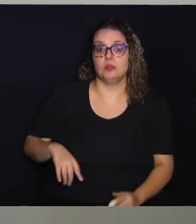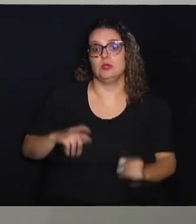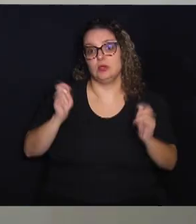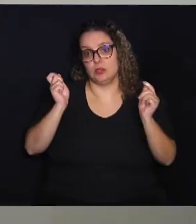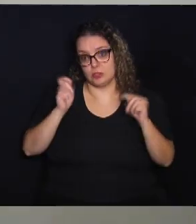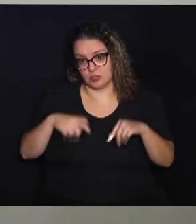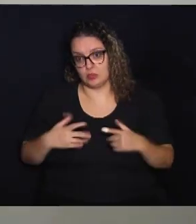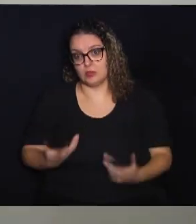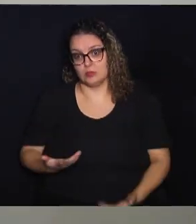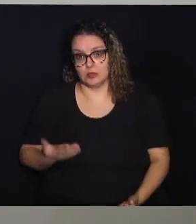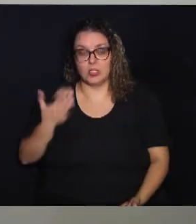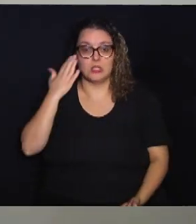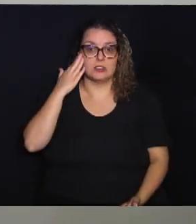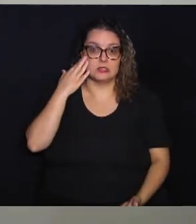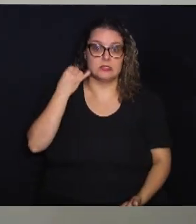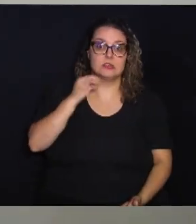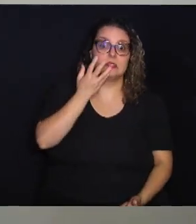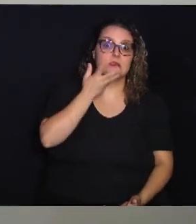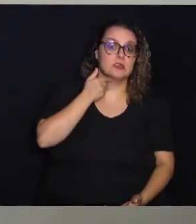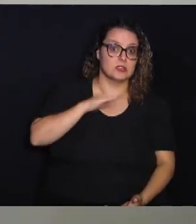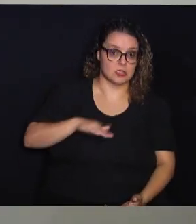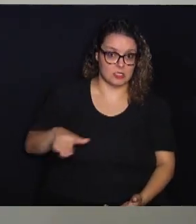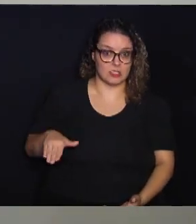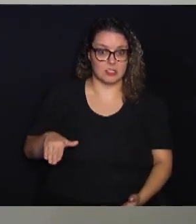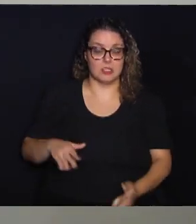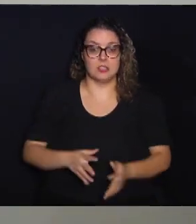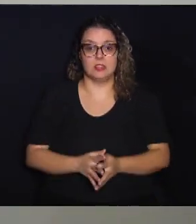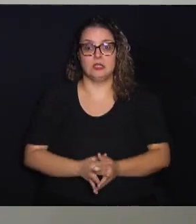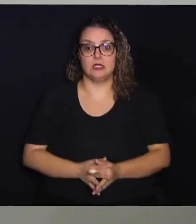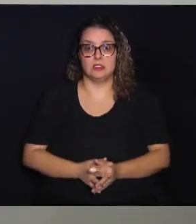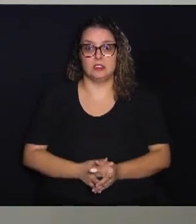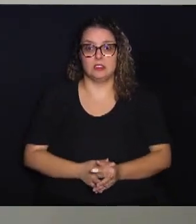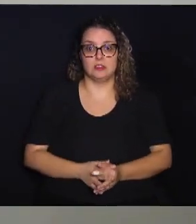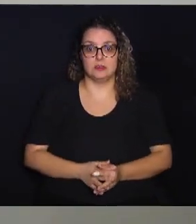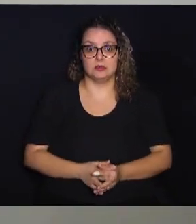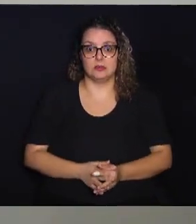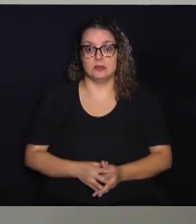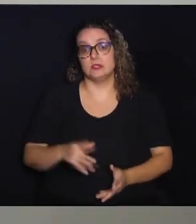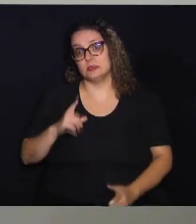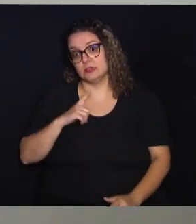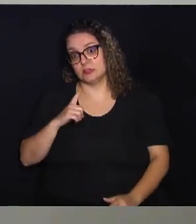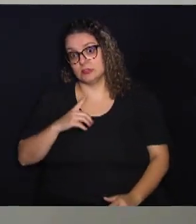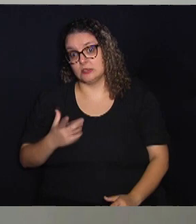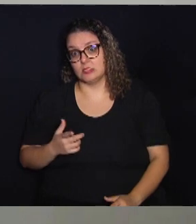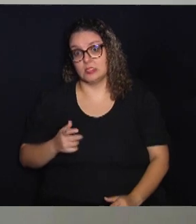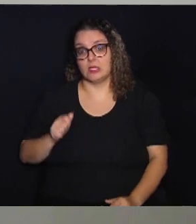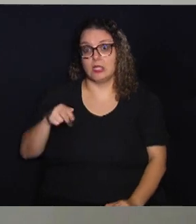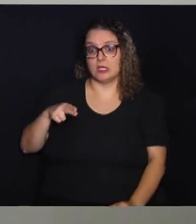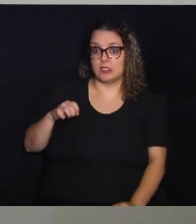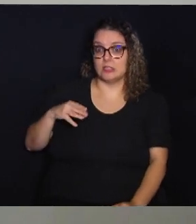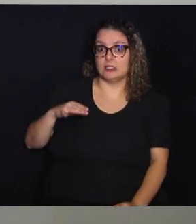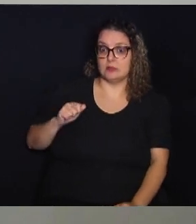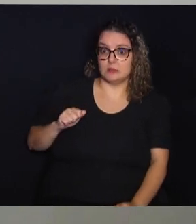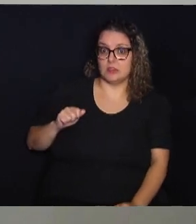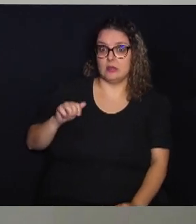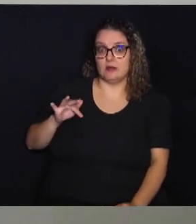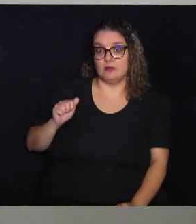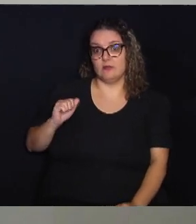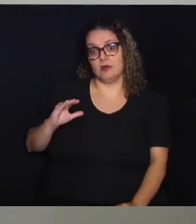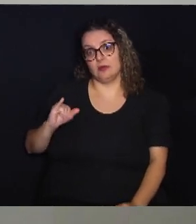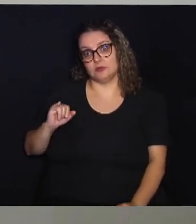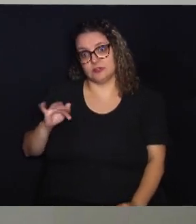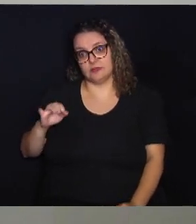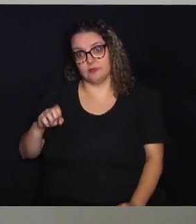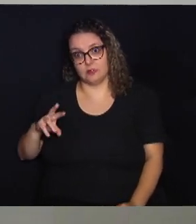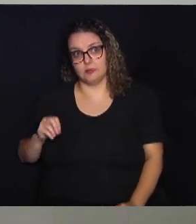possível saber se essa criança, ela tem anemia falciforme. Não é necessariamente um teste